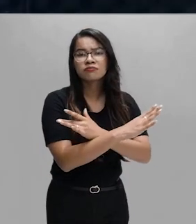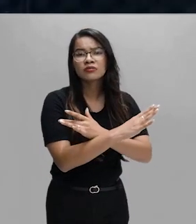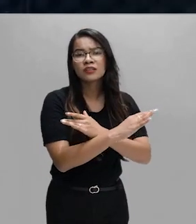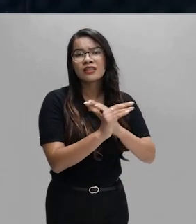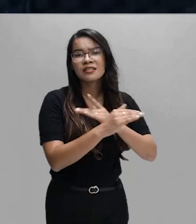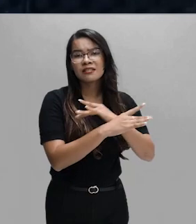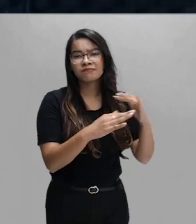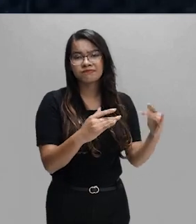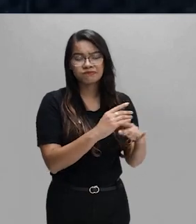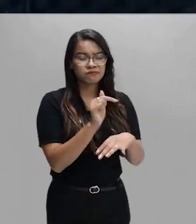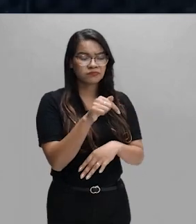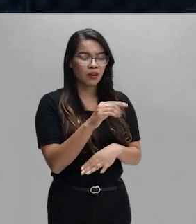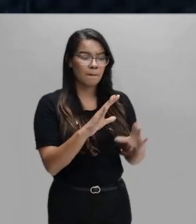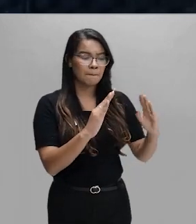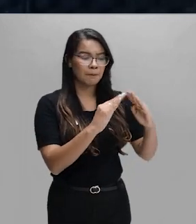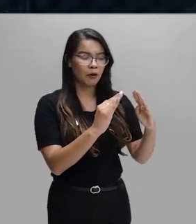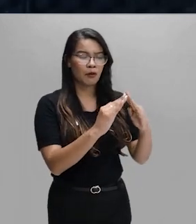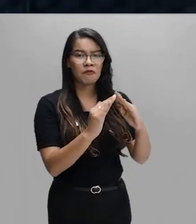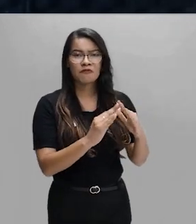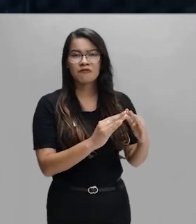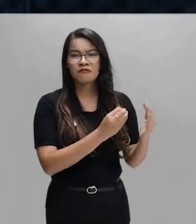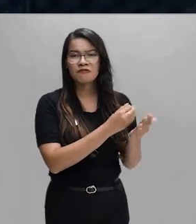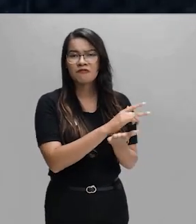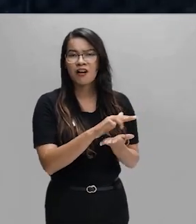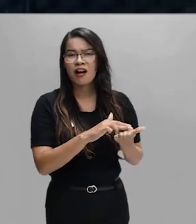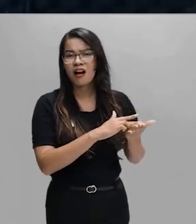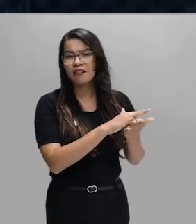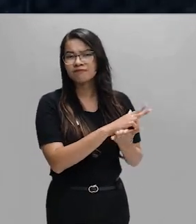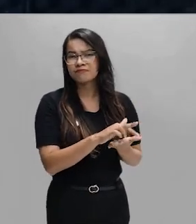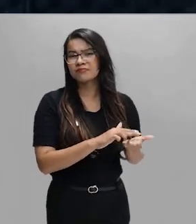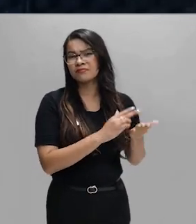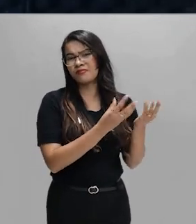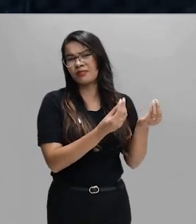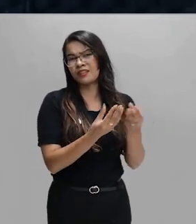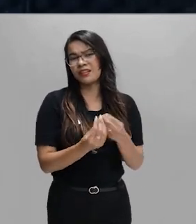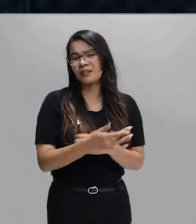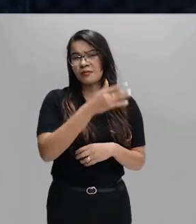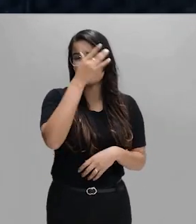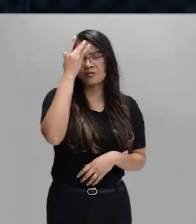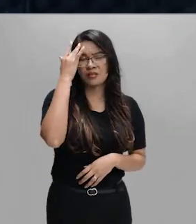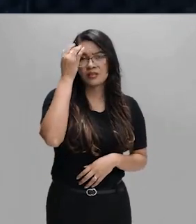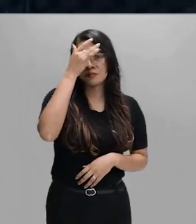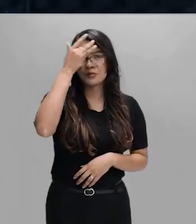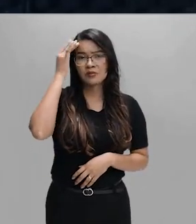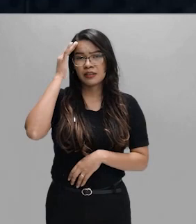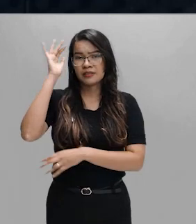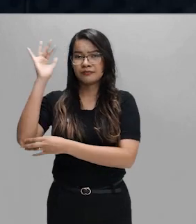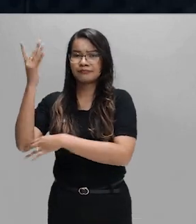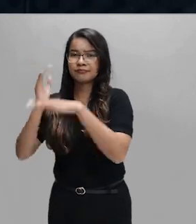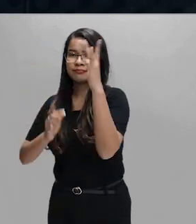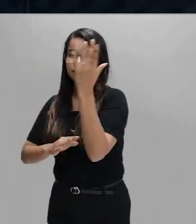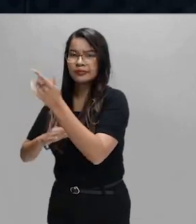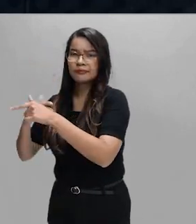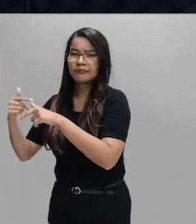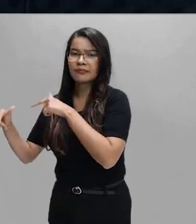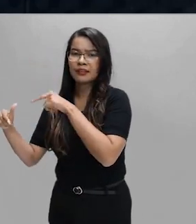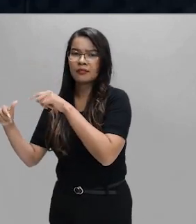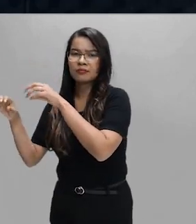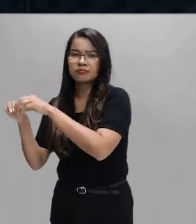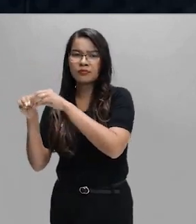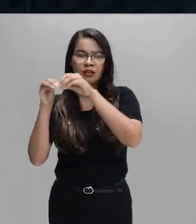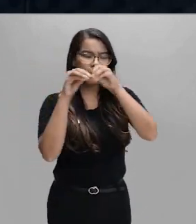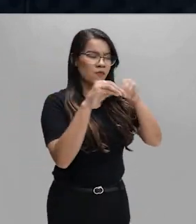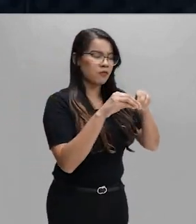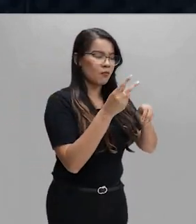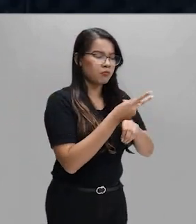número de pessoas que moram na zona rural. Muita gente saiu do campo, né, da zona rural, da atividade agrícola, para procurar emprego nas